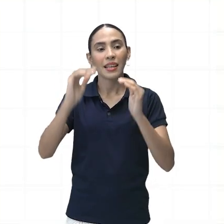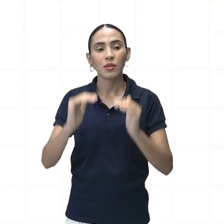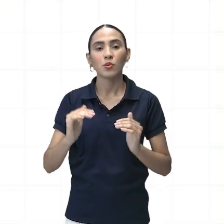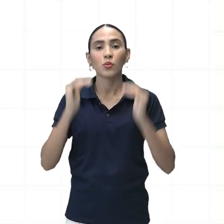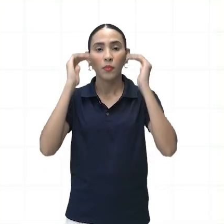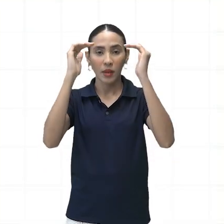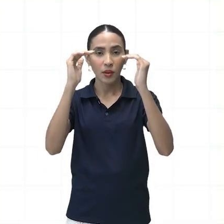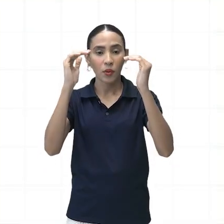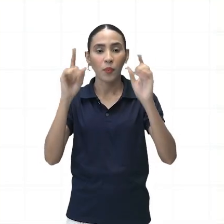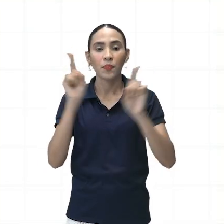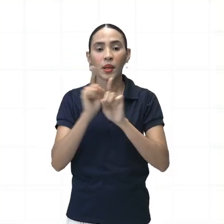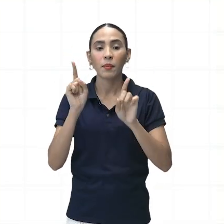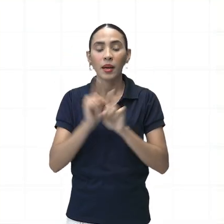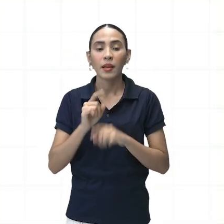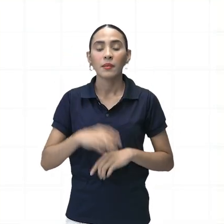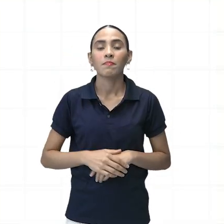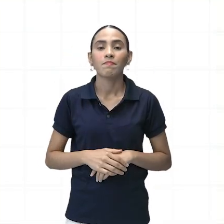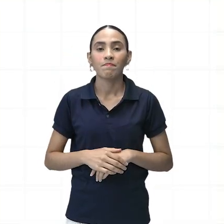tempo é